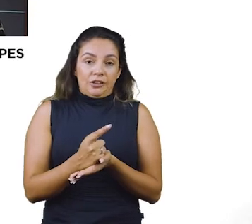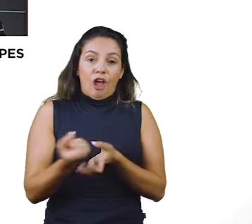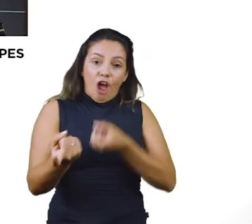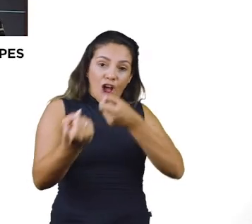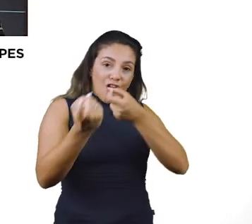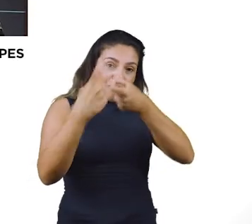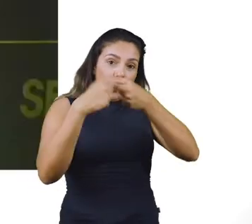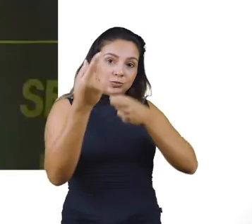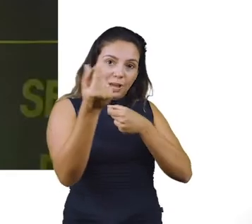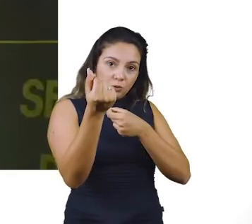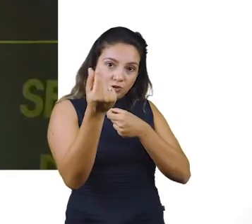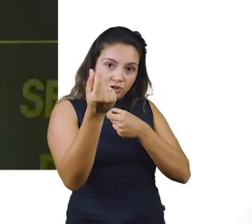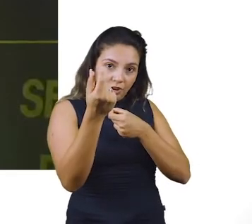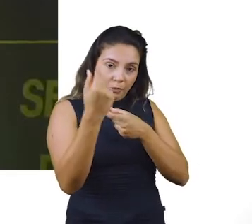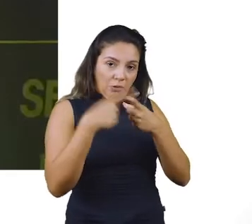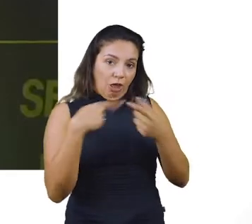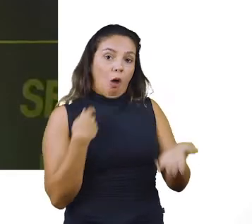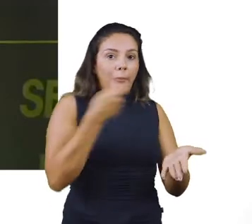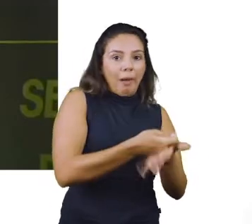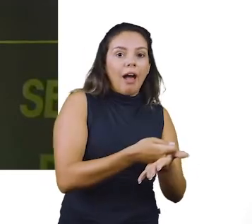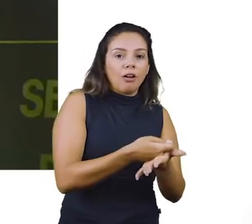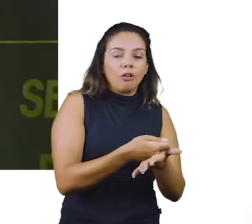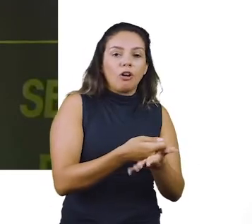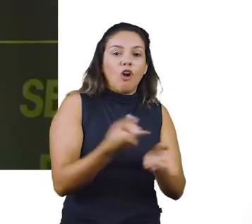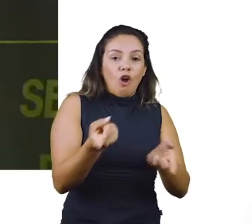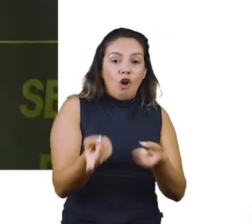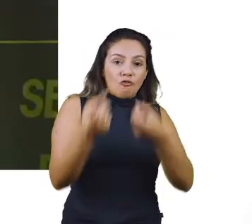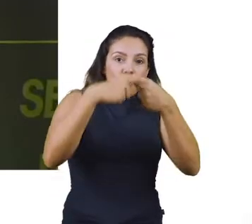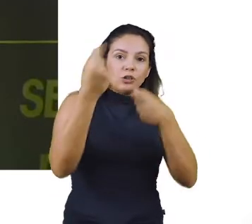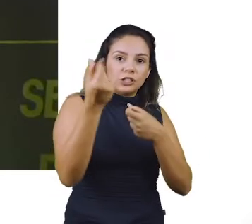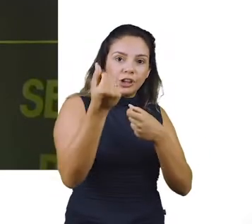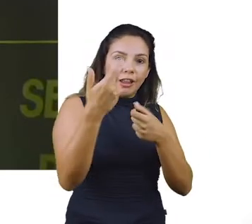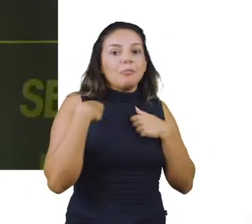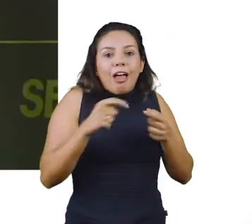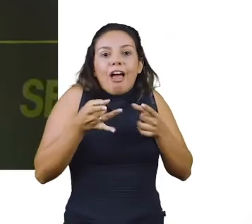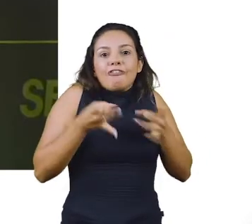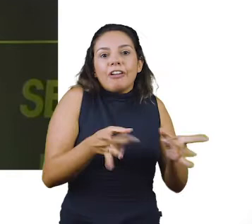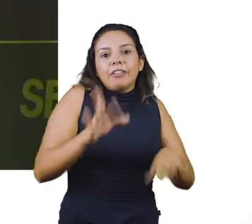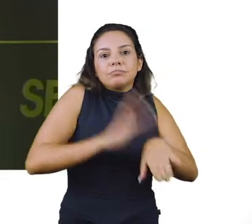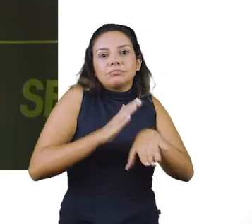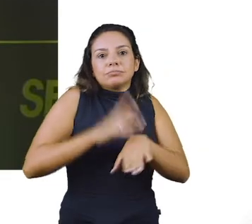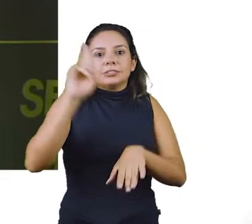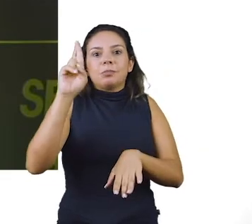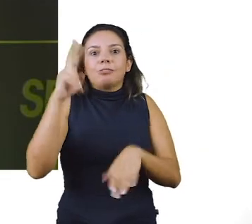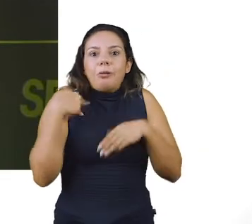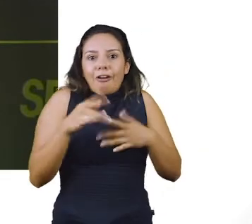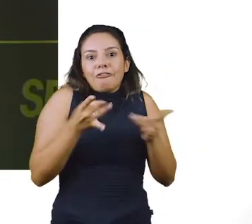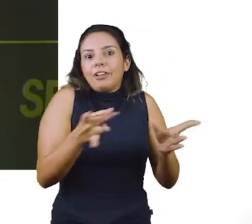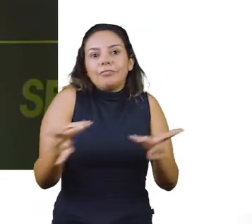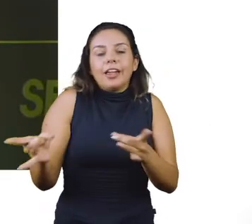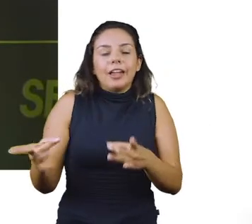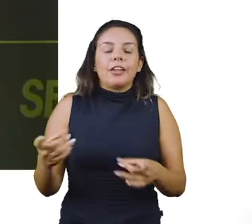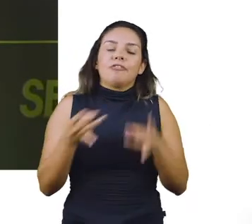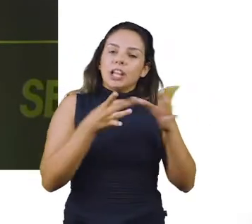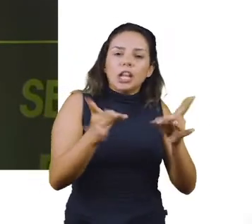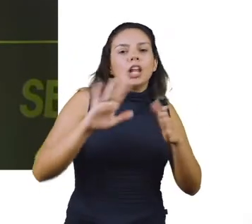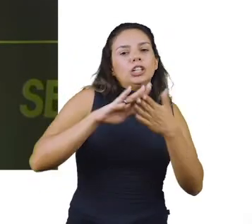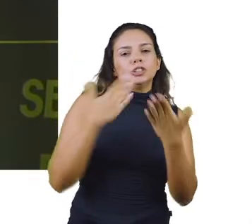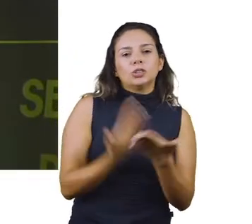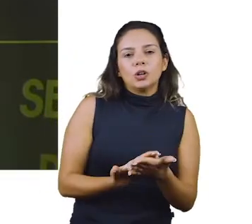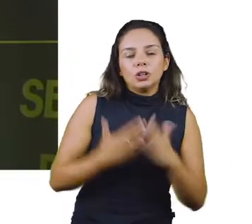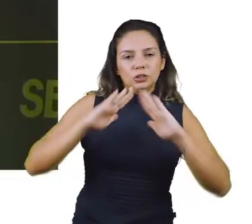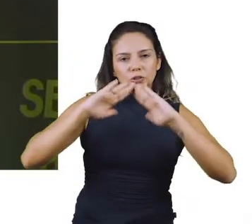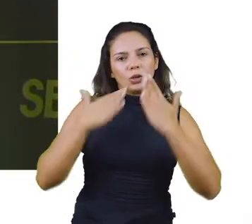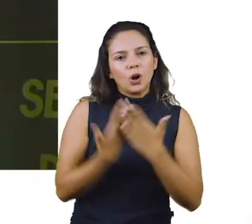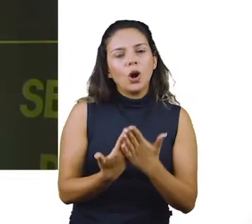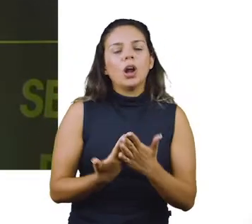Vendíamos nas portas dos bares, principalmente nos bares às noites, nas noites dos finais de semana, mas também nas escolas, nas portas